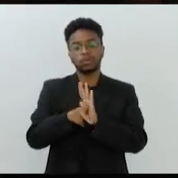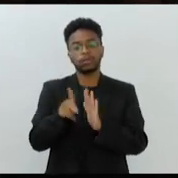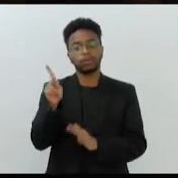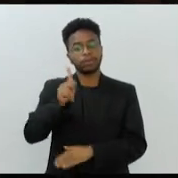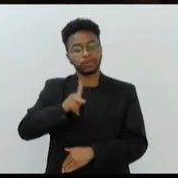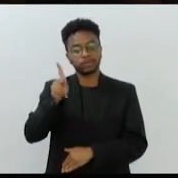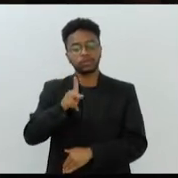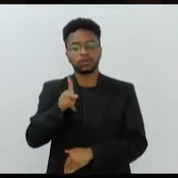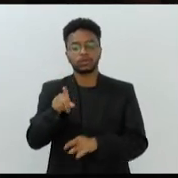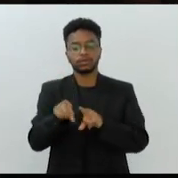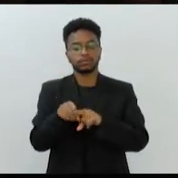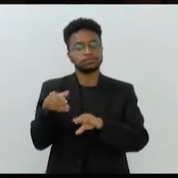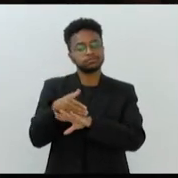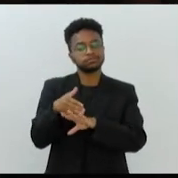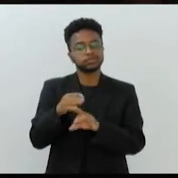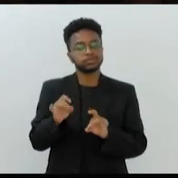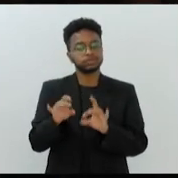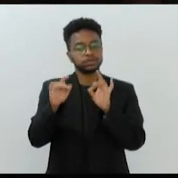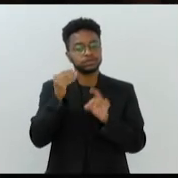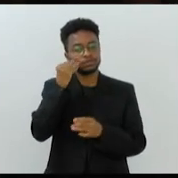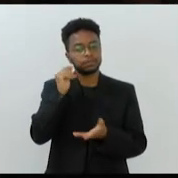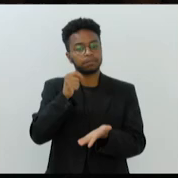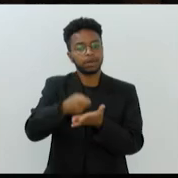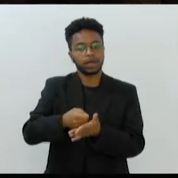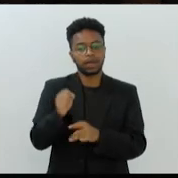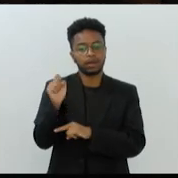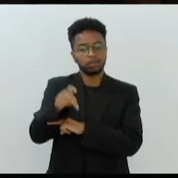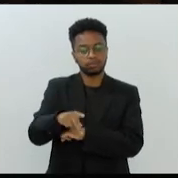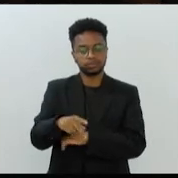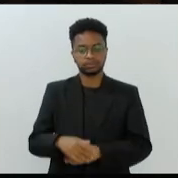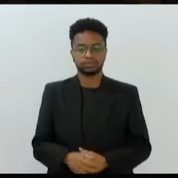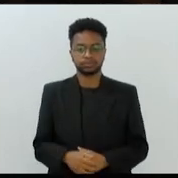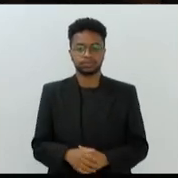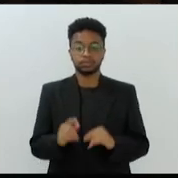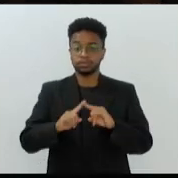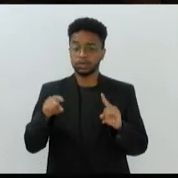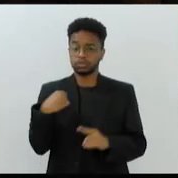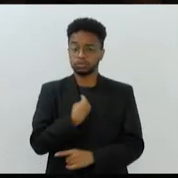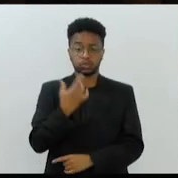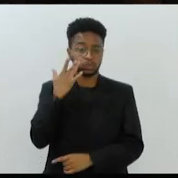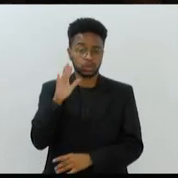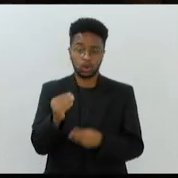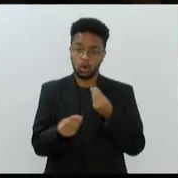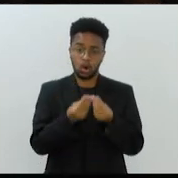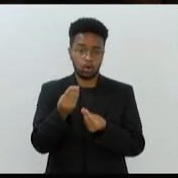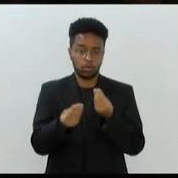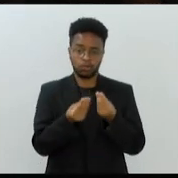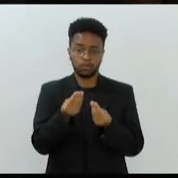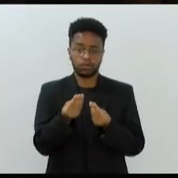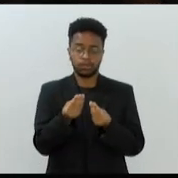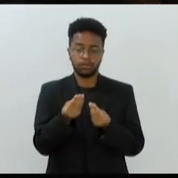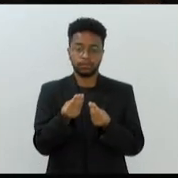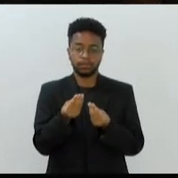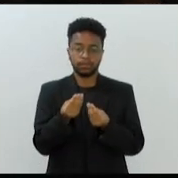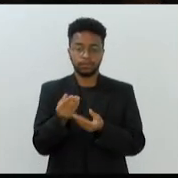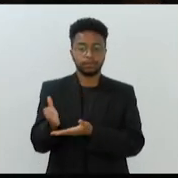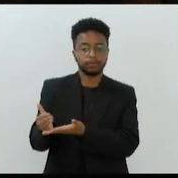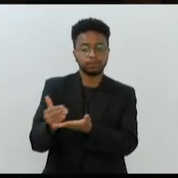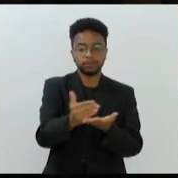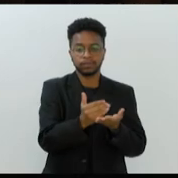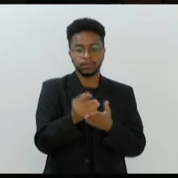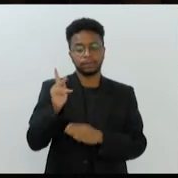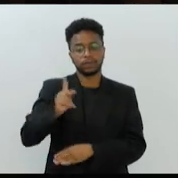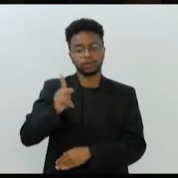participações especiais, para pagar a folha desses aposentados. Só que a gente não sabe como é que vai estar a arrecadação com o petróleo daqui a 10